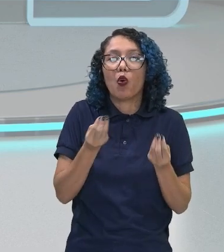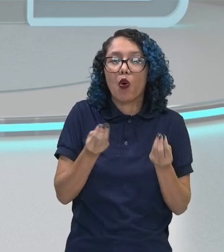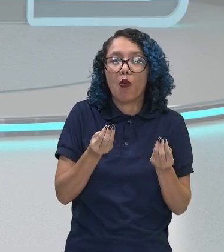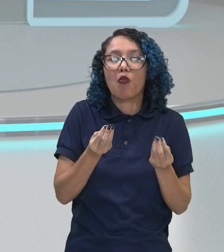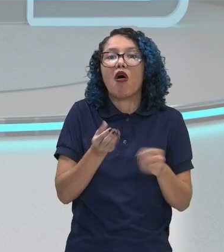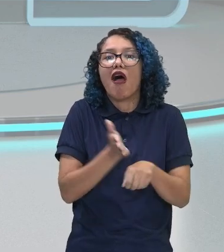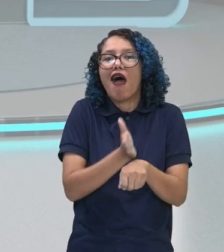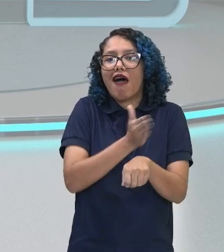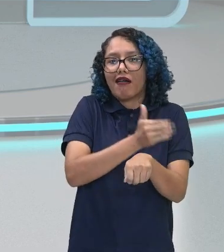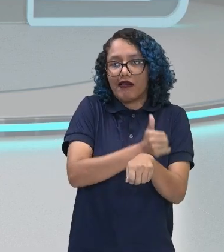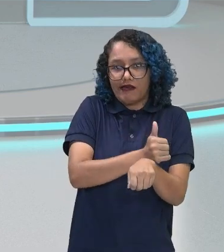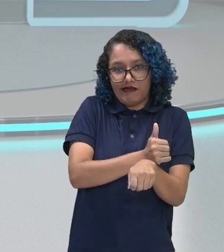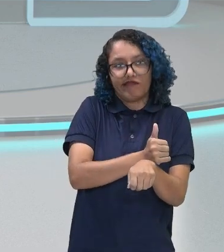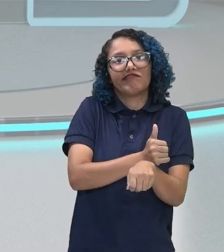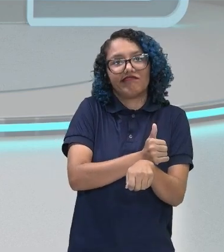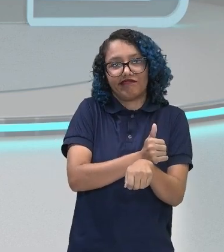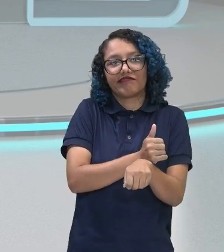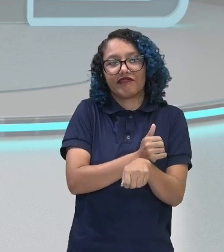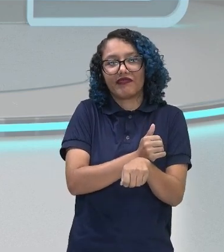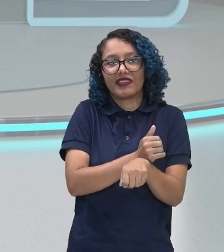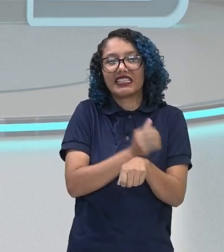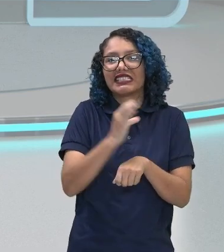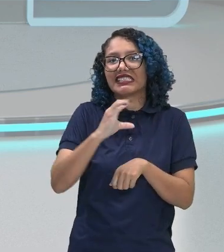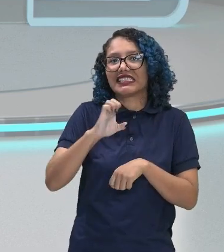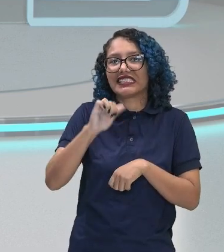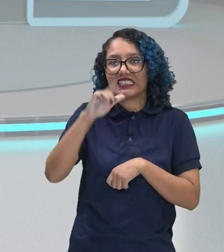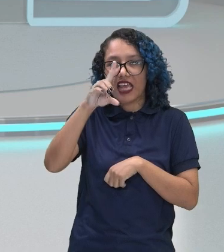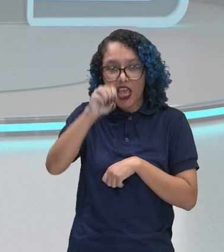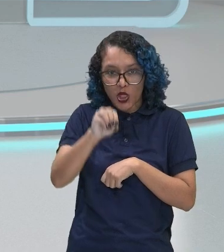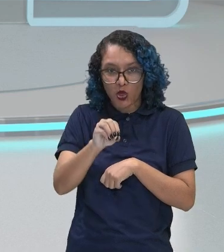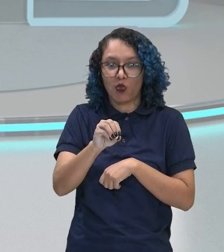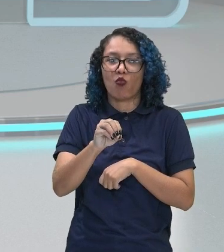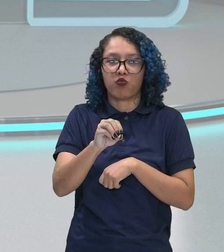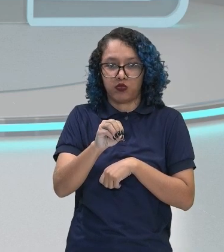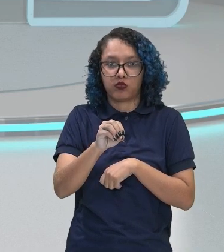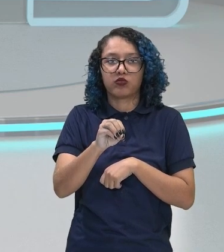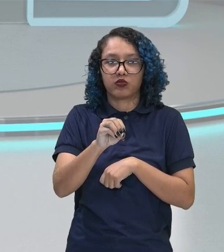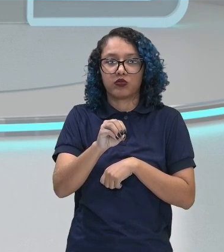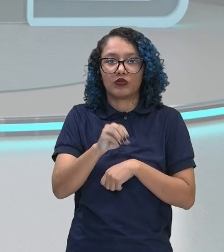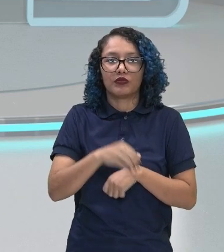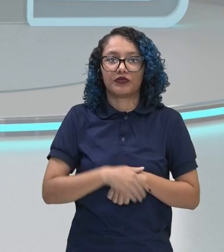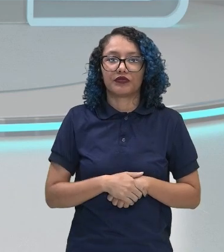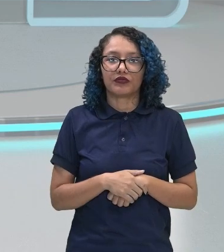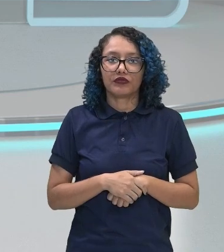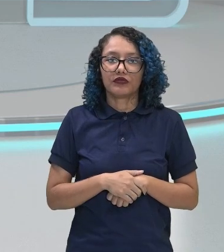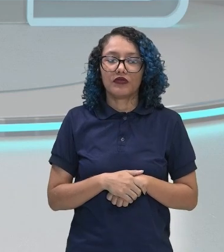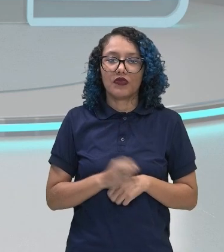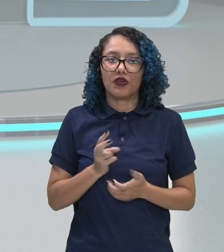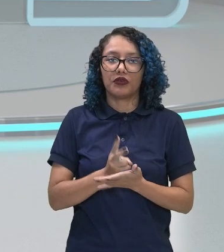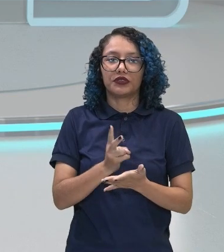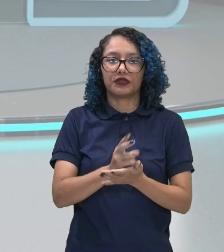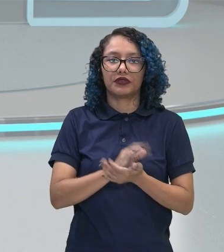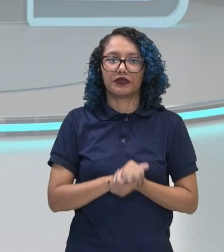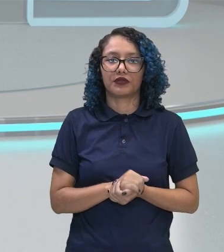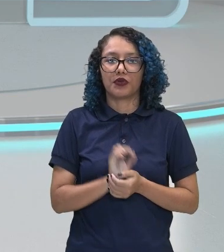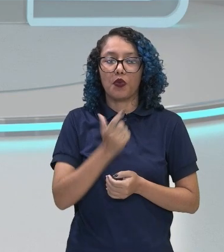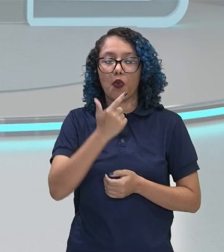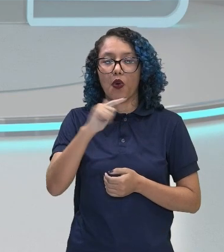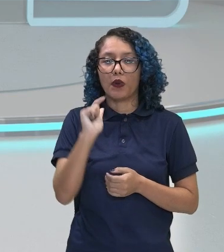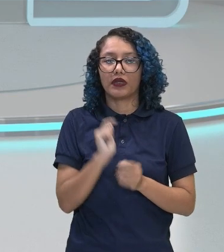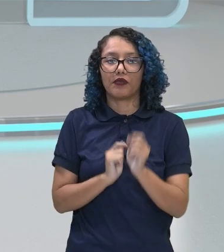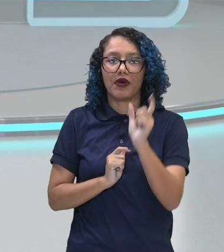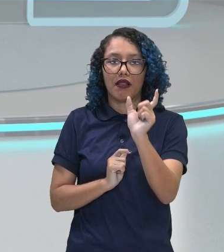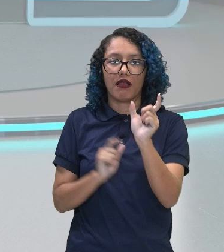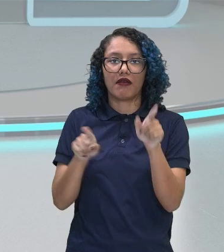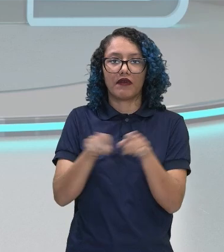bem antes da aula, tá certo? Então, continuando aqui falando sobre os advérbios. Suddenly,